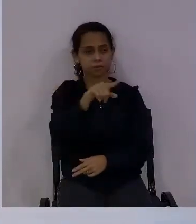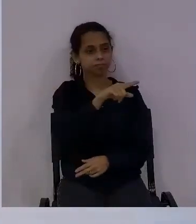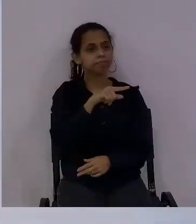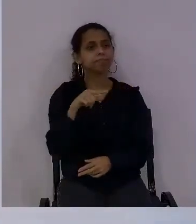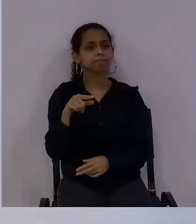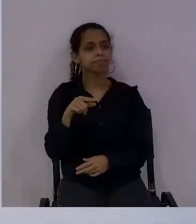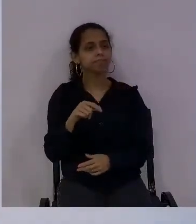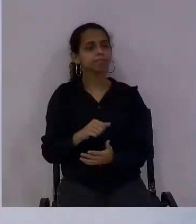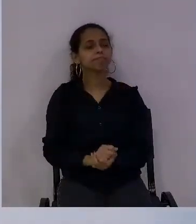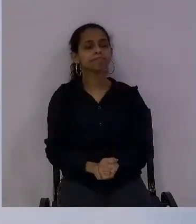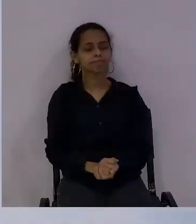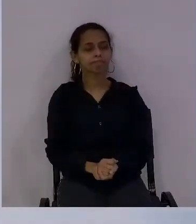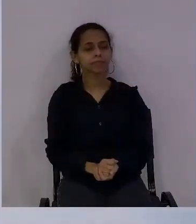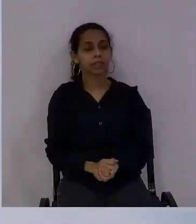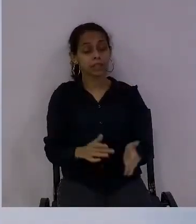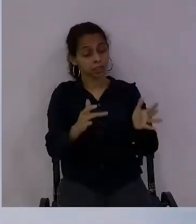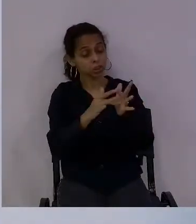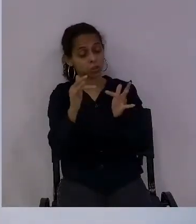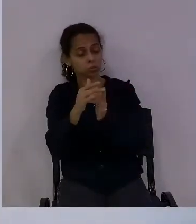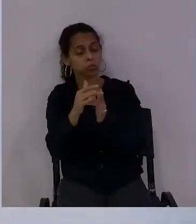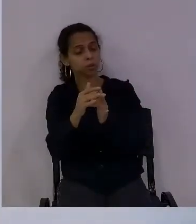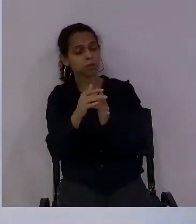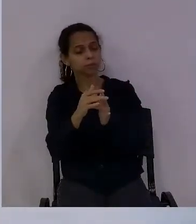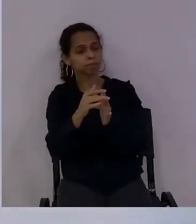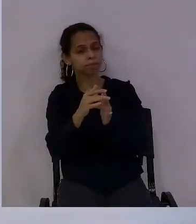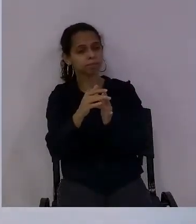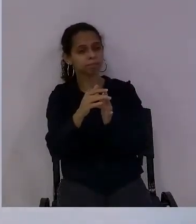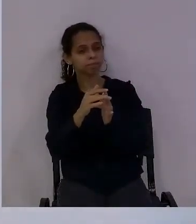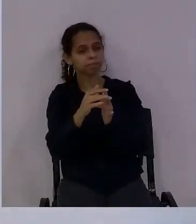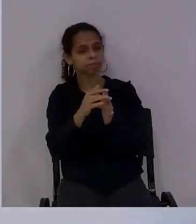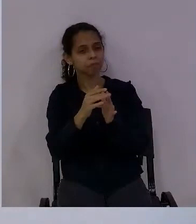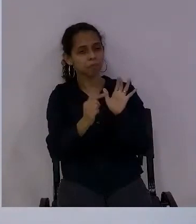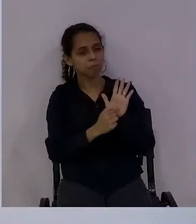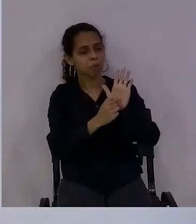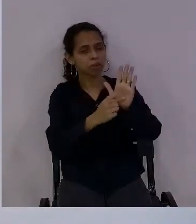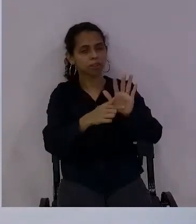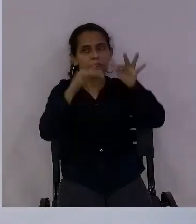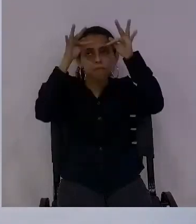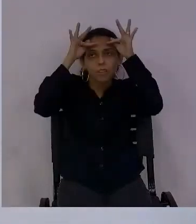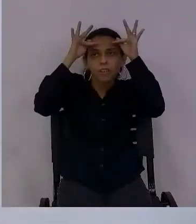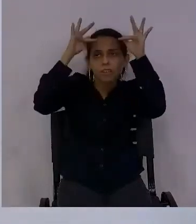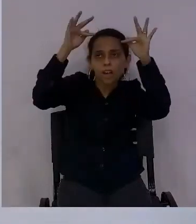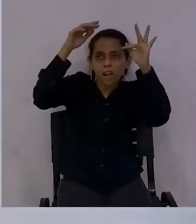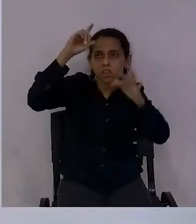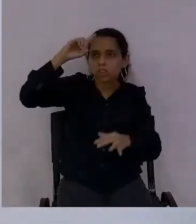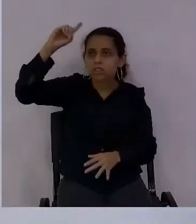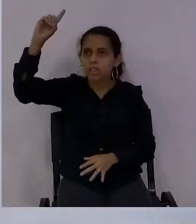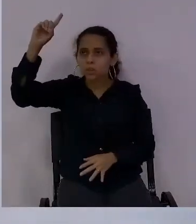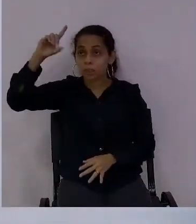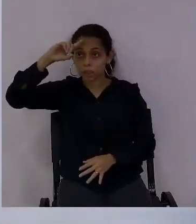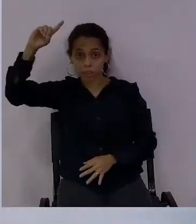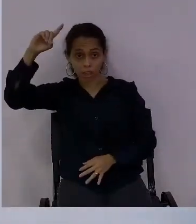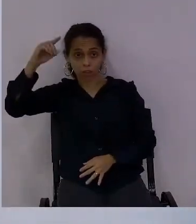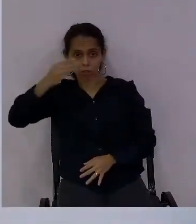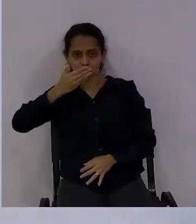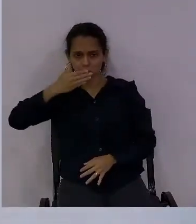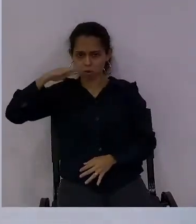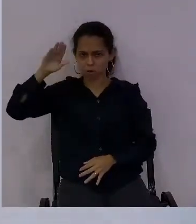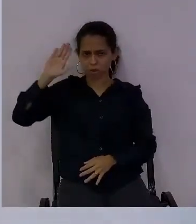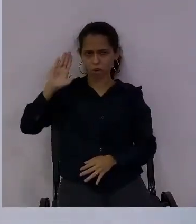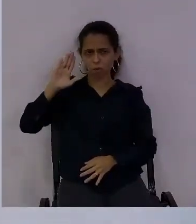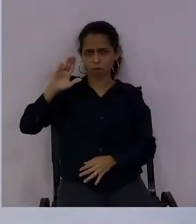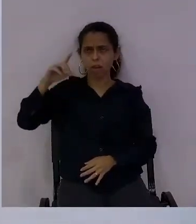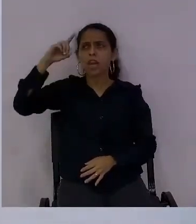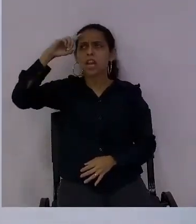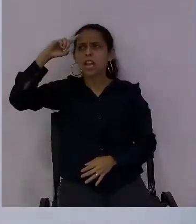se submeter à lei tem a ver então primeiro com a fidelidade. Deus prometeu, Deus cumpriu. Tem a ver também